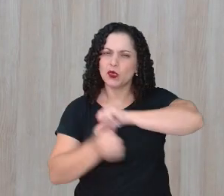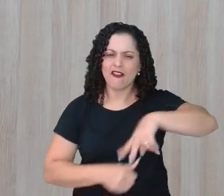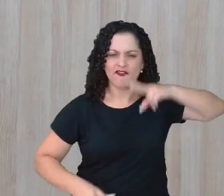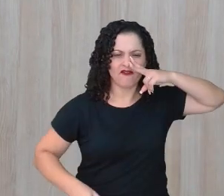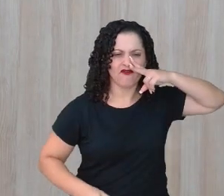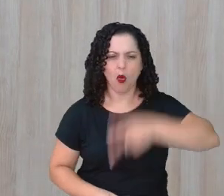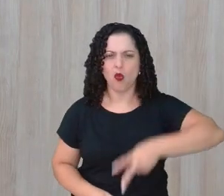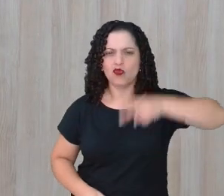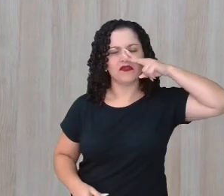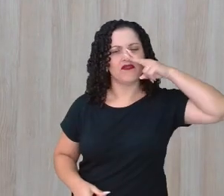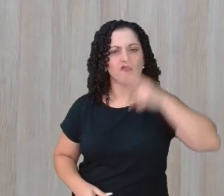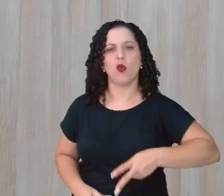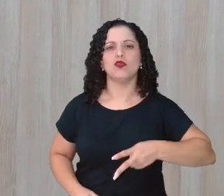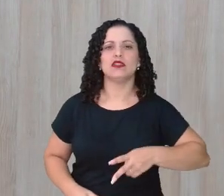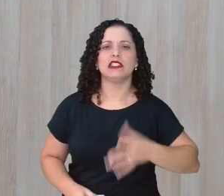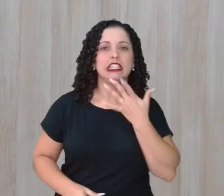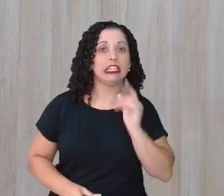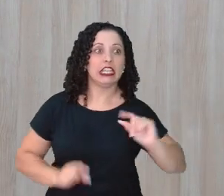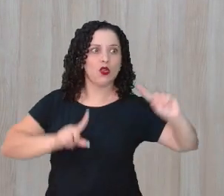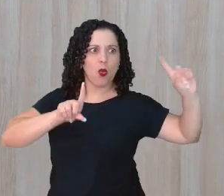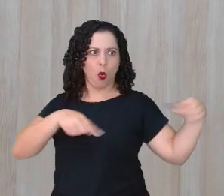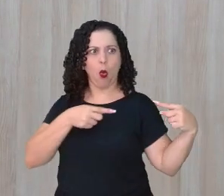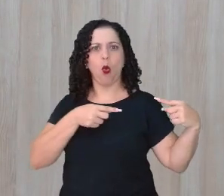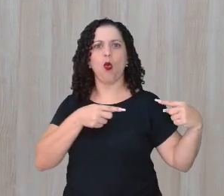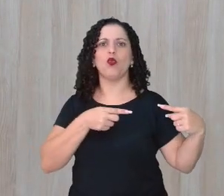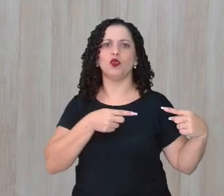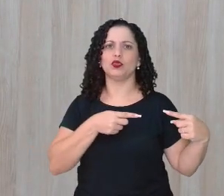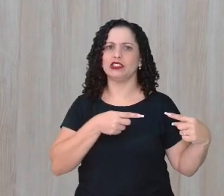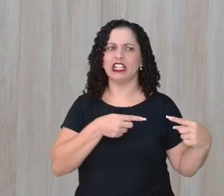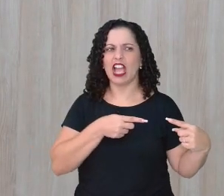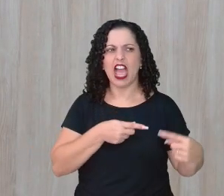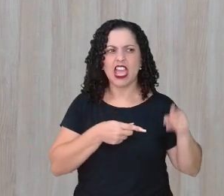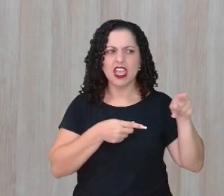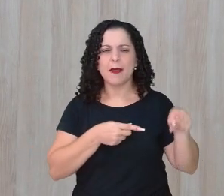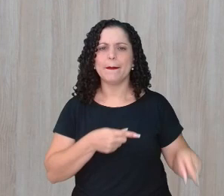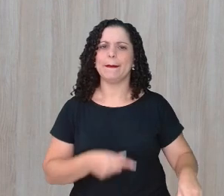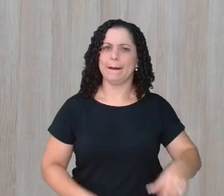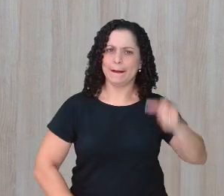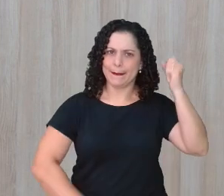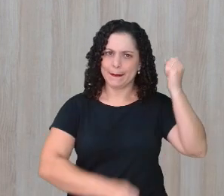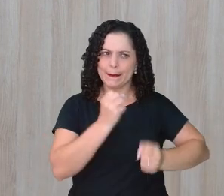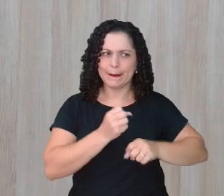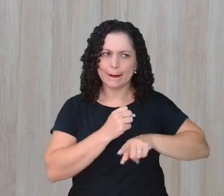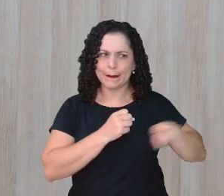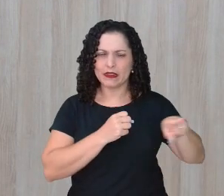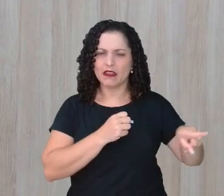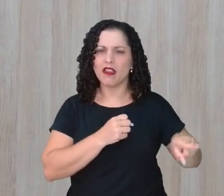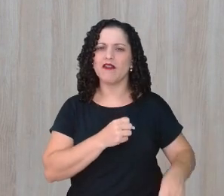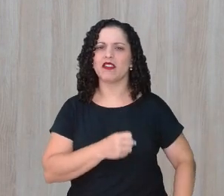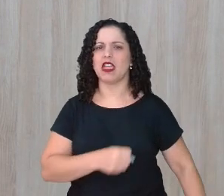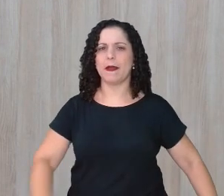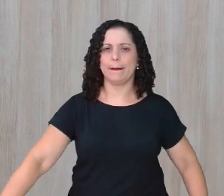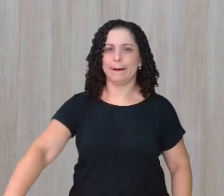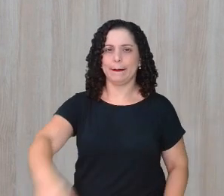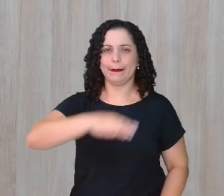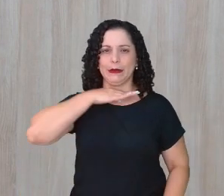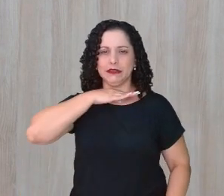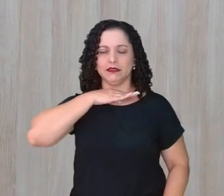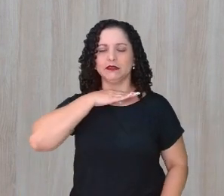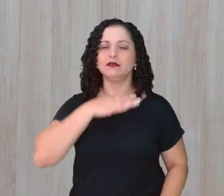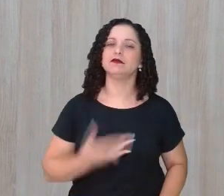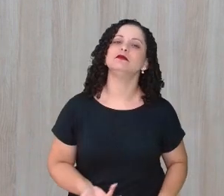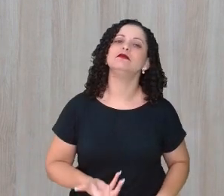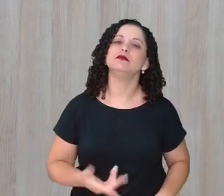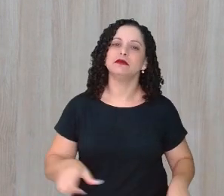Então quem fosse oposto àquilo ali que ele pensava, né? Os seus opositores ali das suas ideias, dos